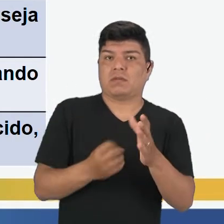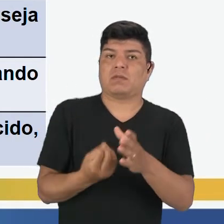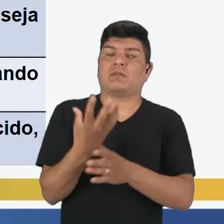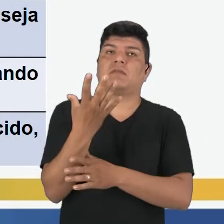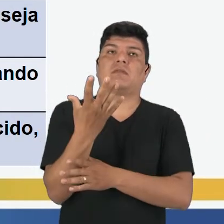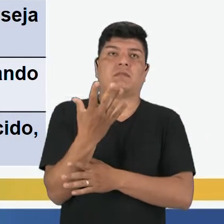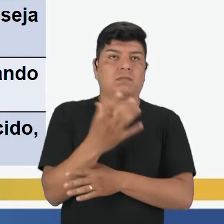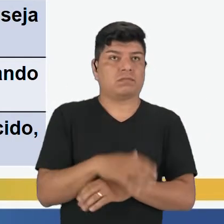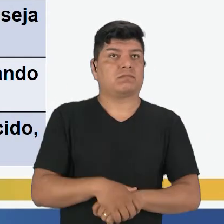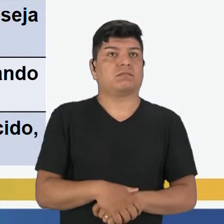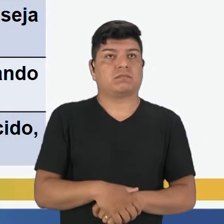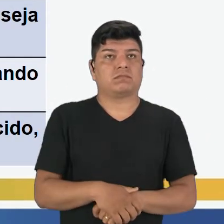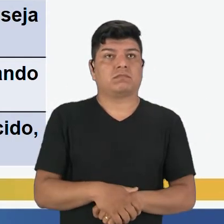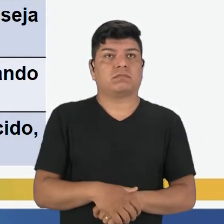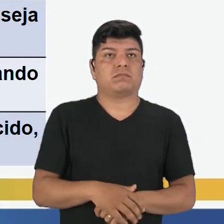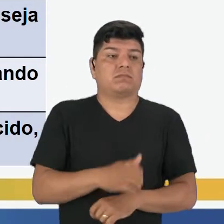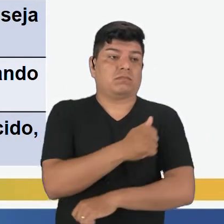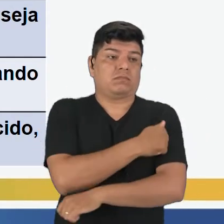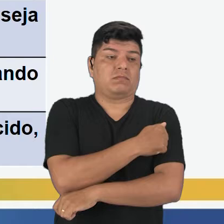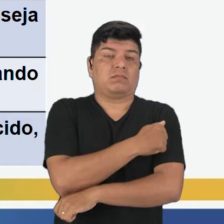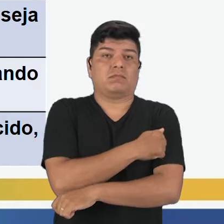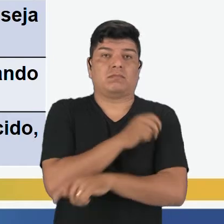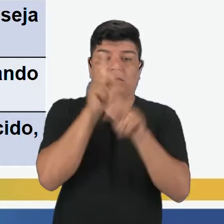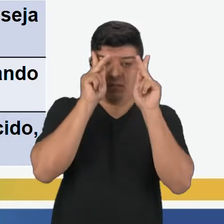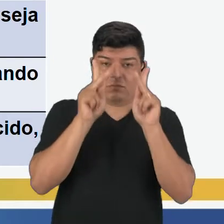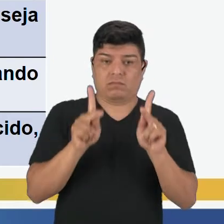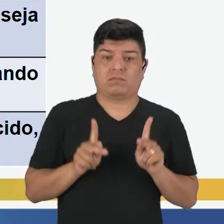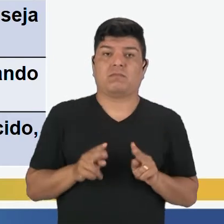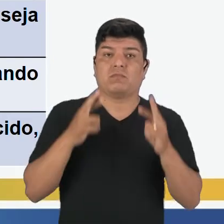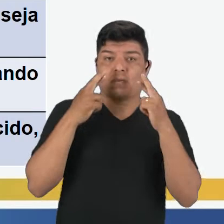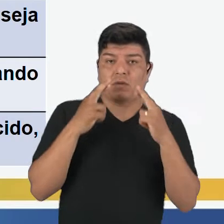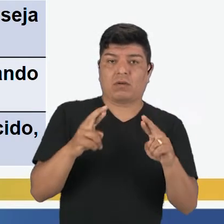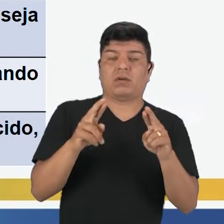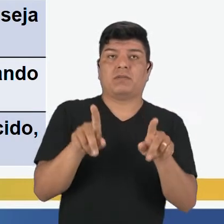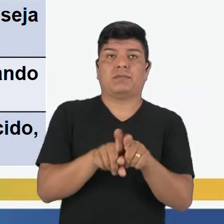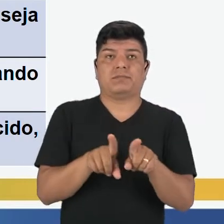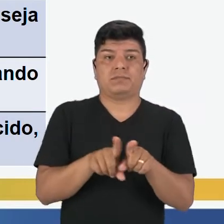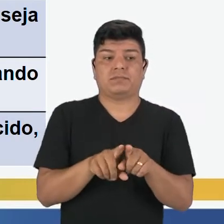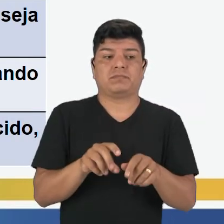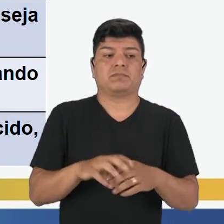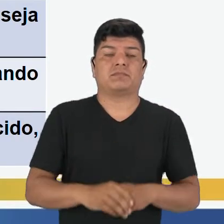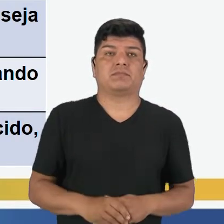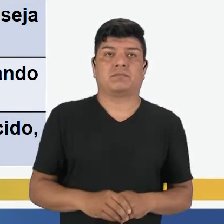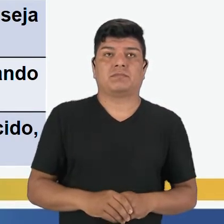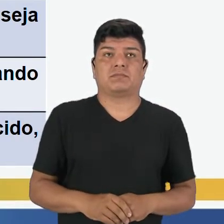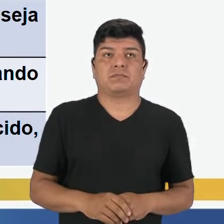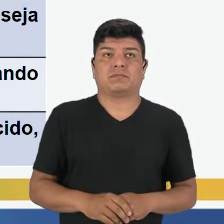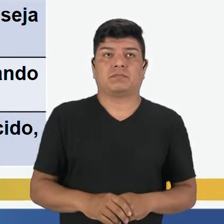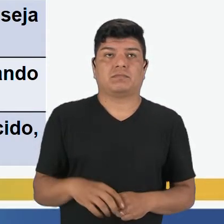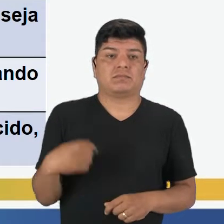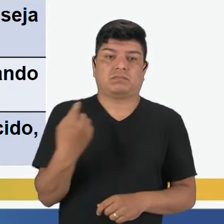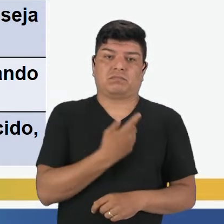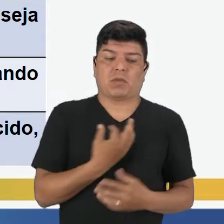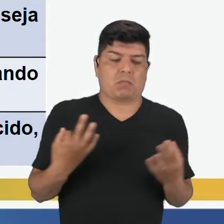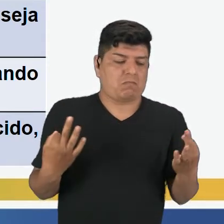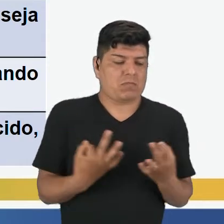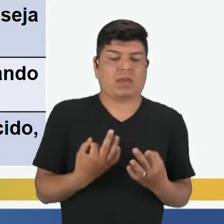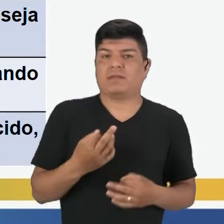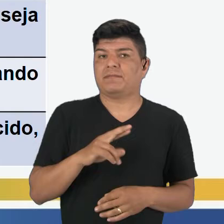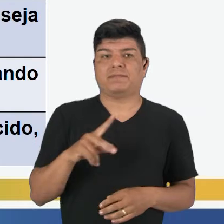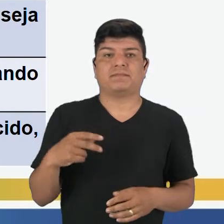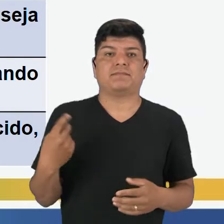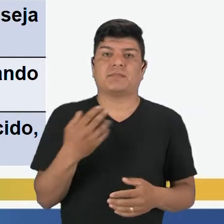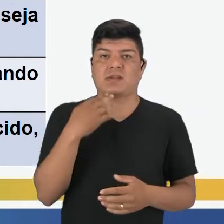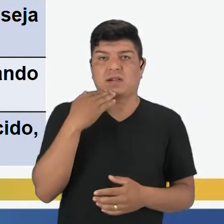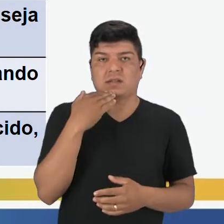formar no aluno uma postura crítica, não é? Nós não somos perfeitos, todos nós temos os